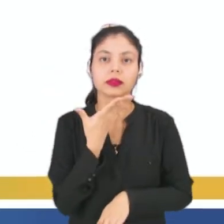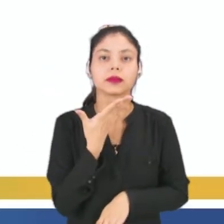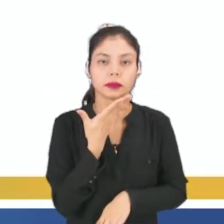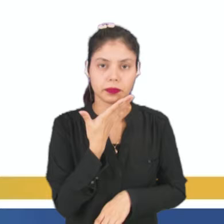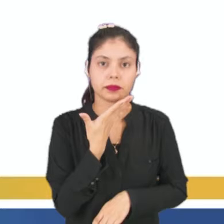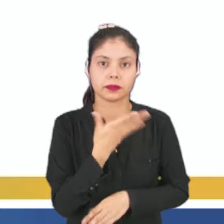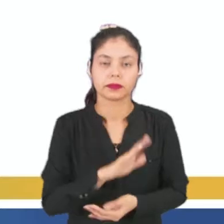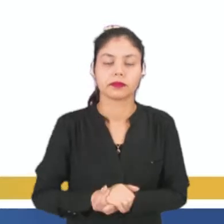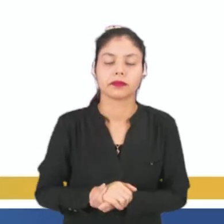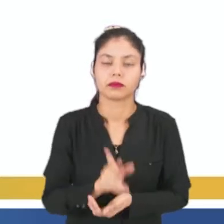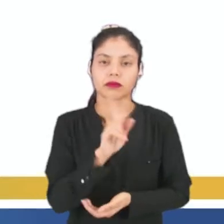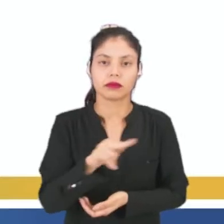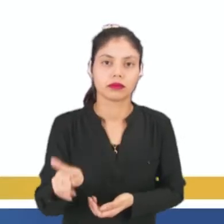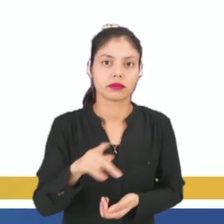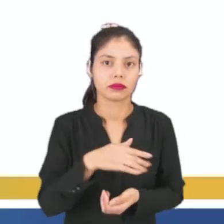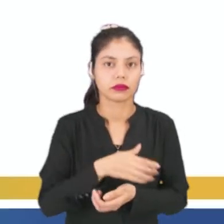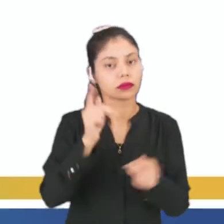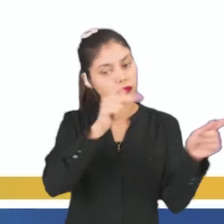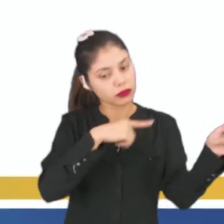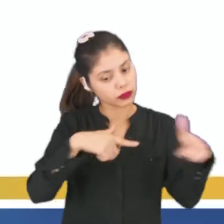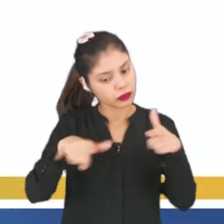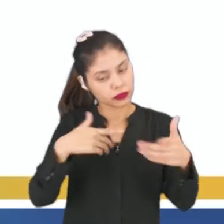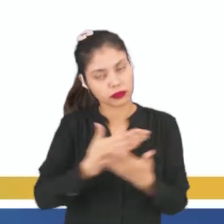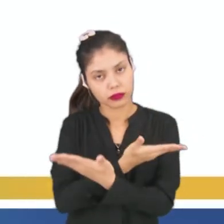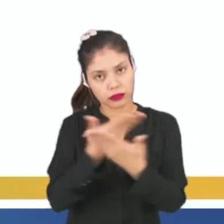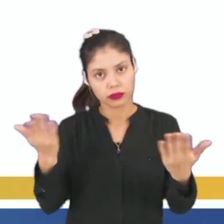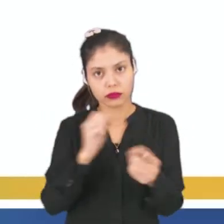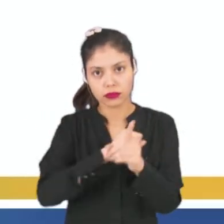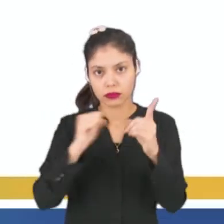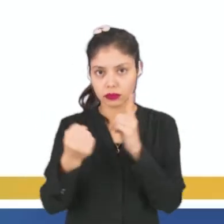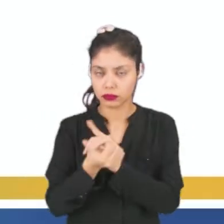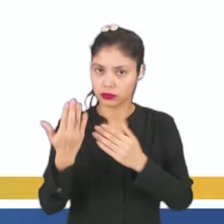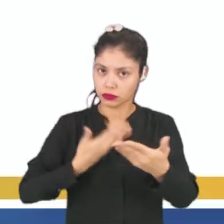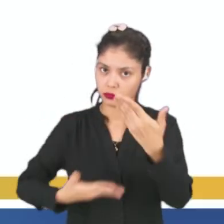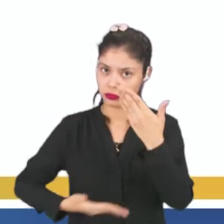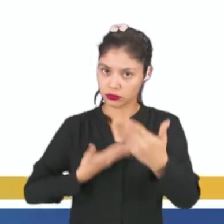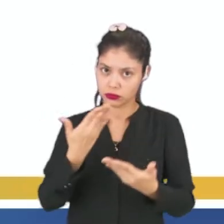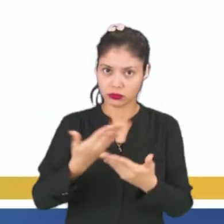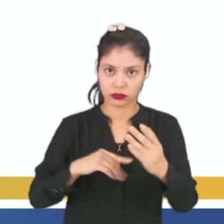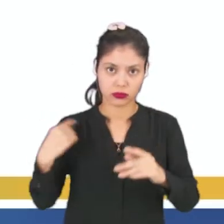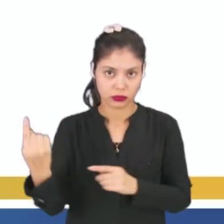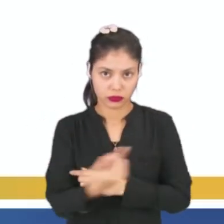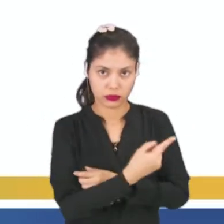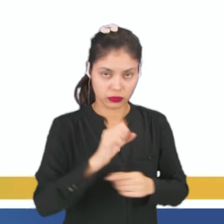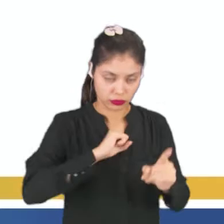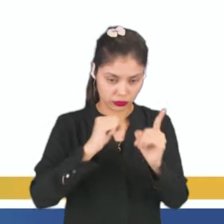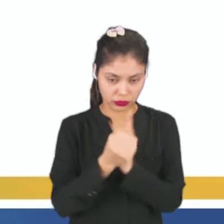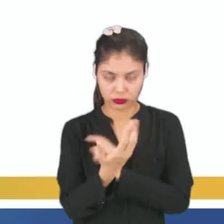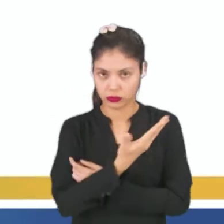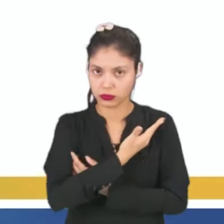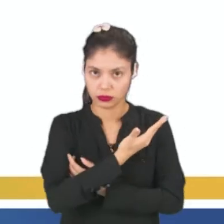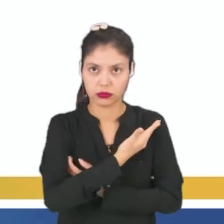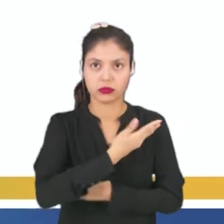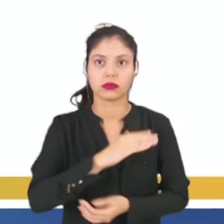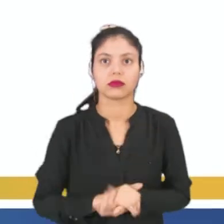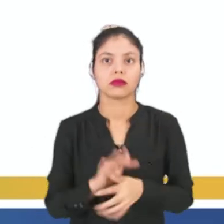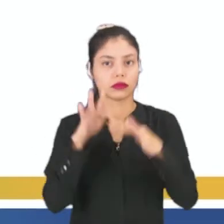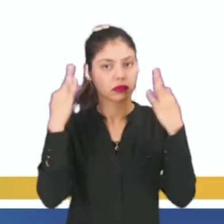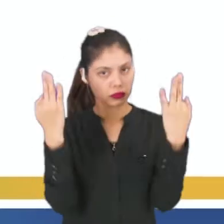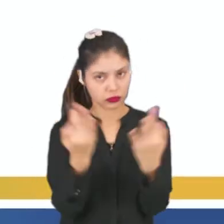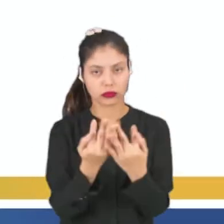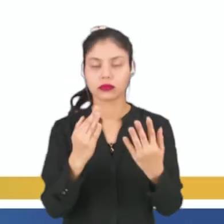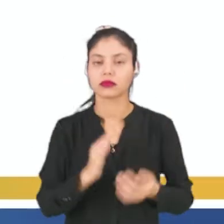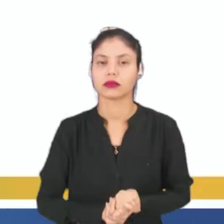no trabalho que você está. E no social, as interações que nós temos com a nossa comunidade, amigos, né,